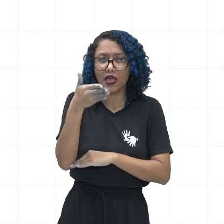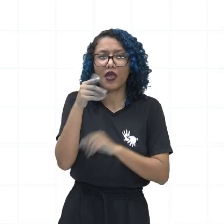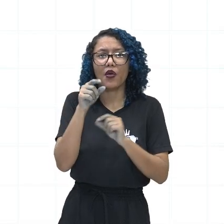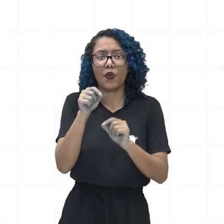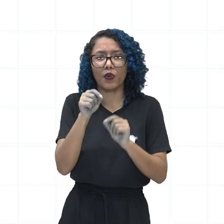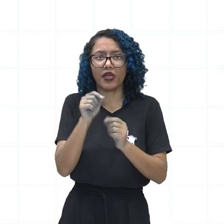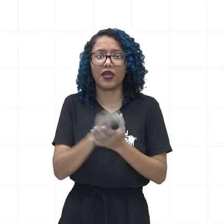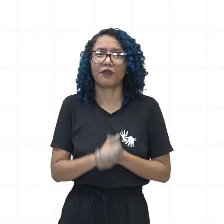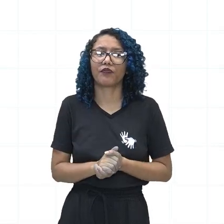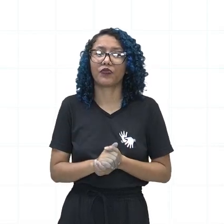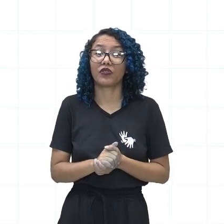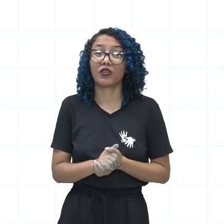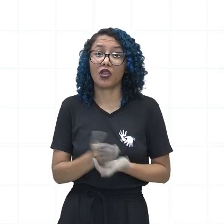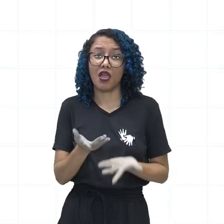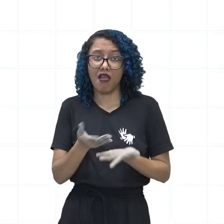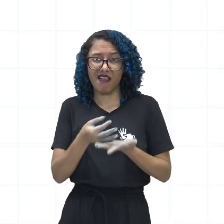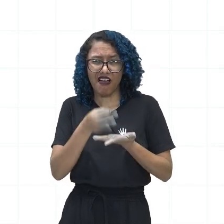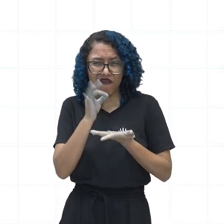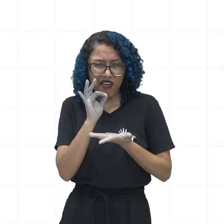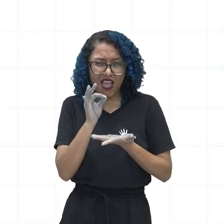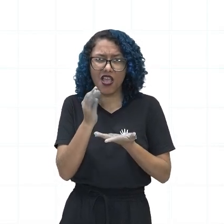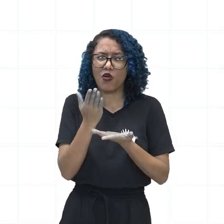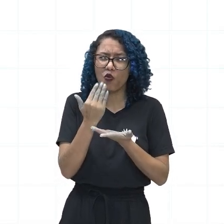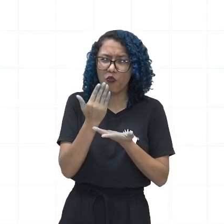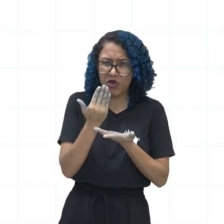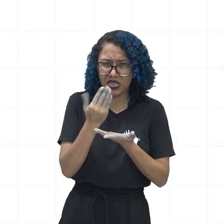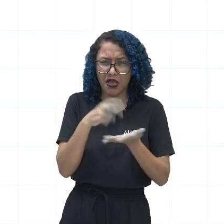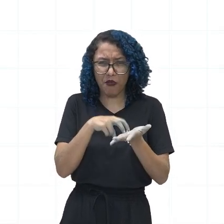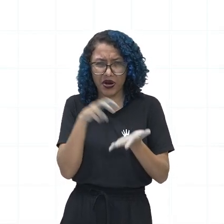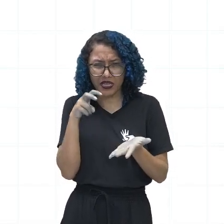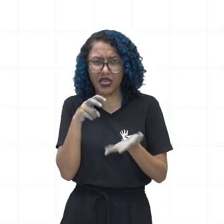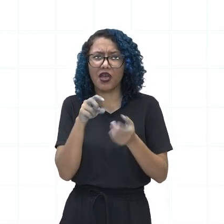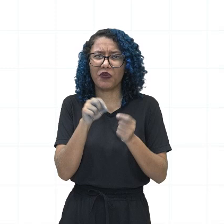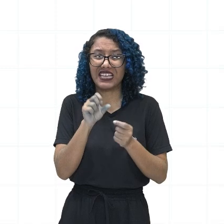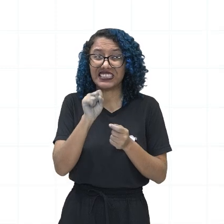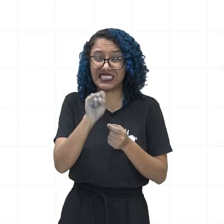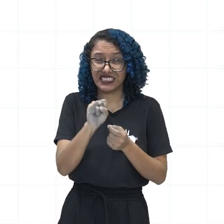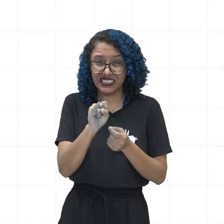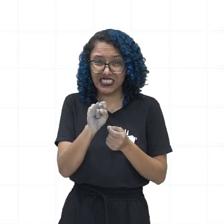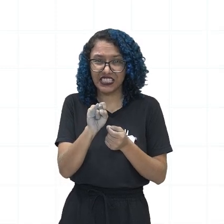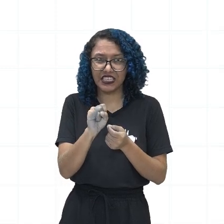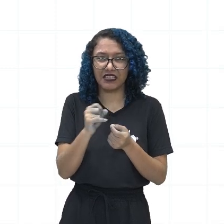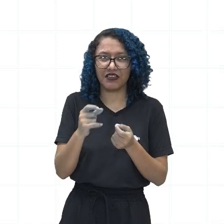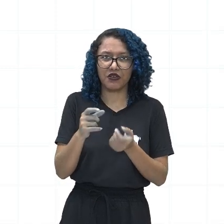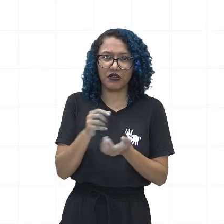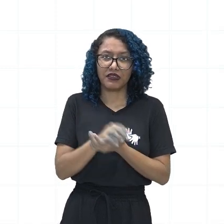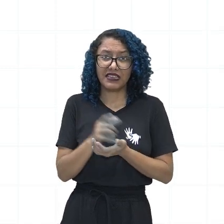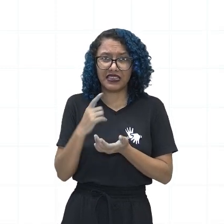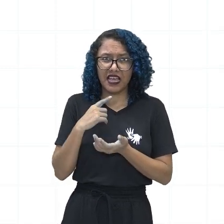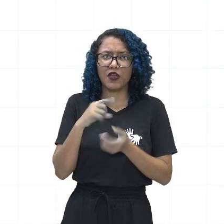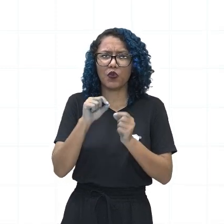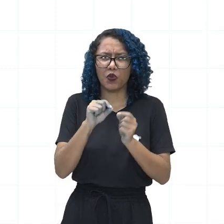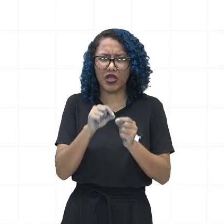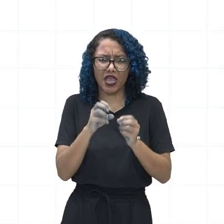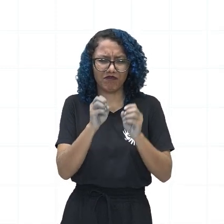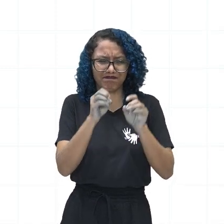sobra, eles são obrigados a jogar no lixo. As empresas, até com